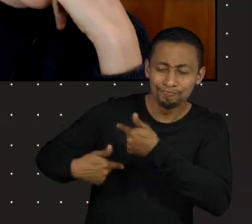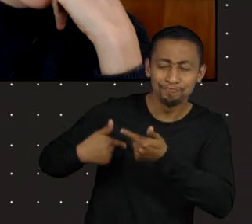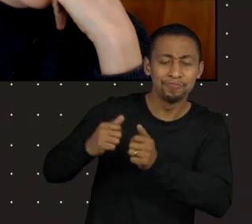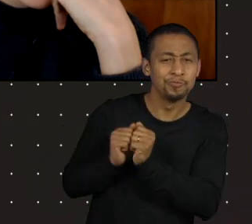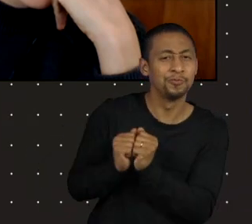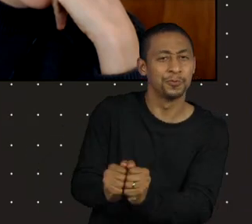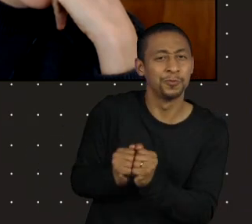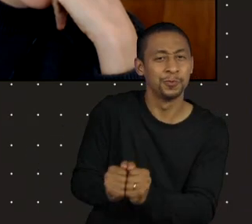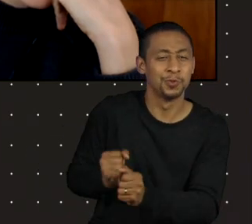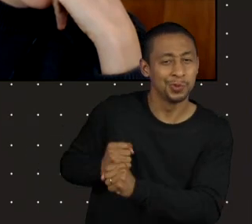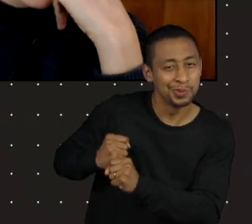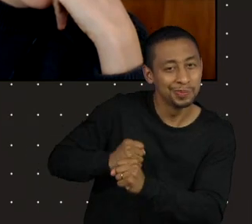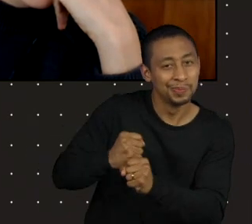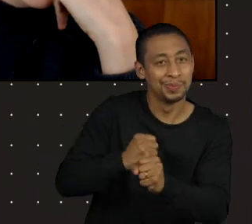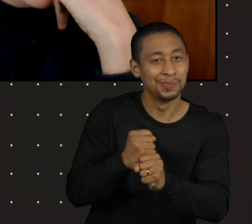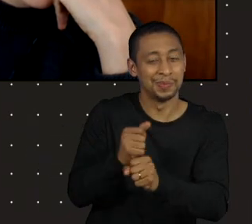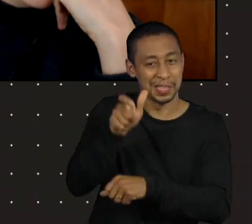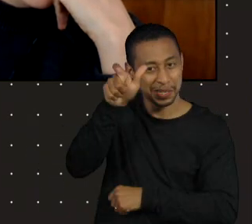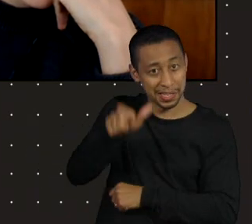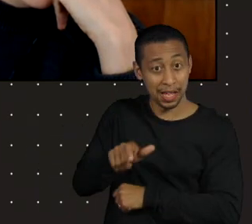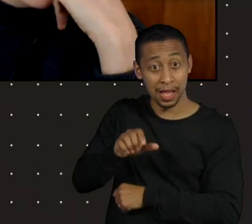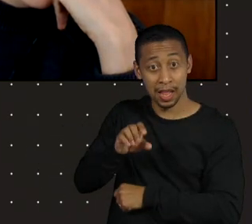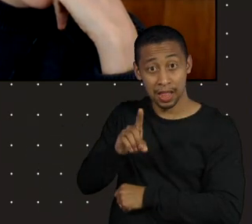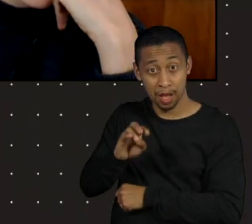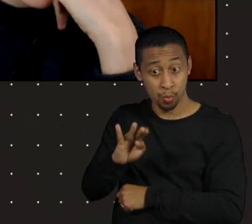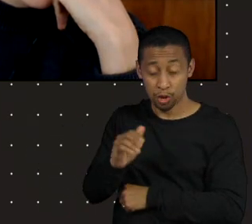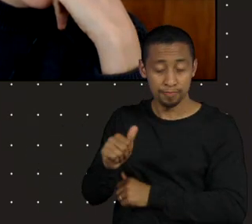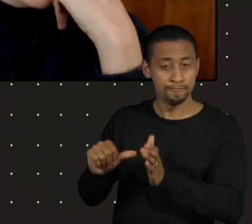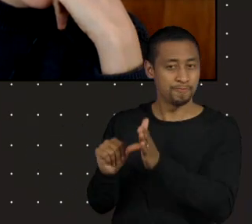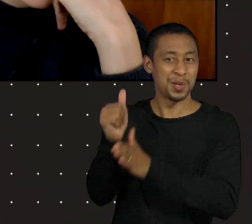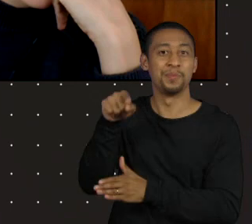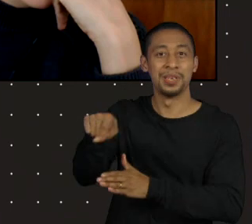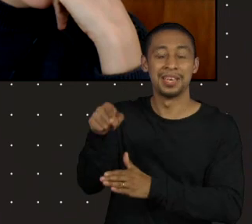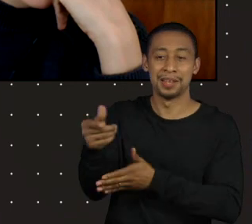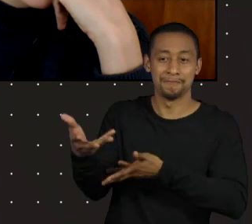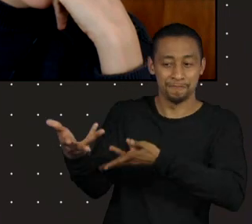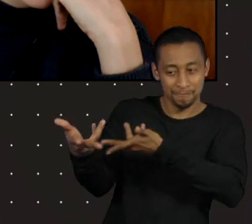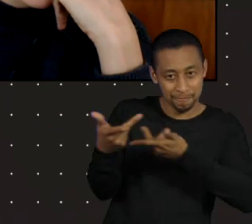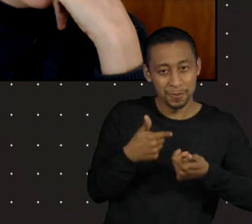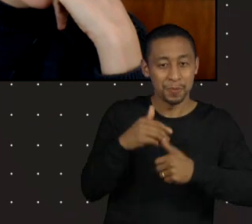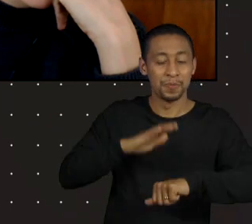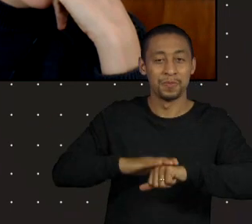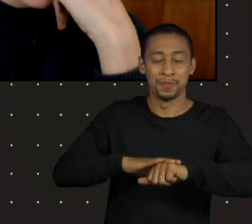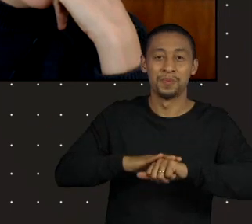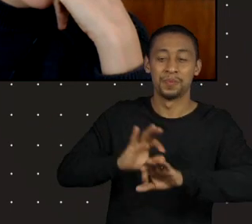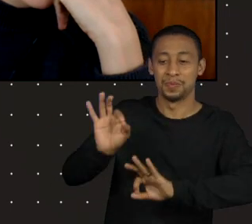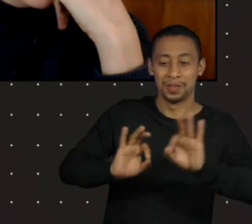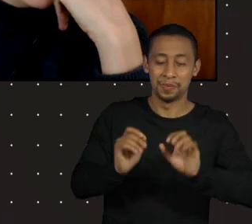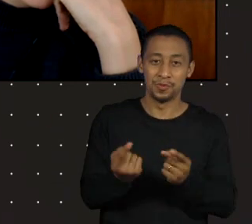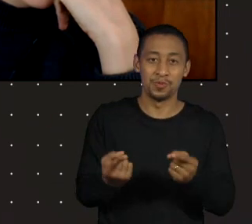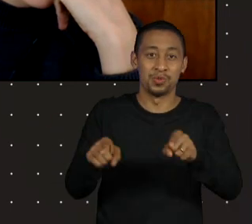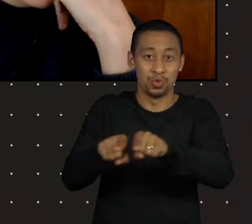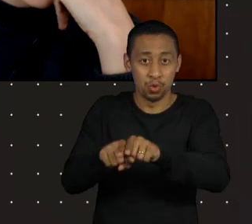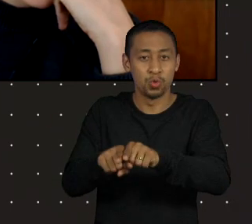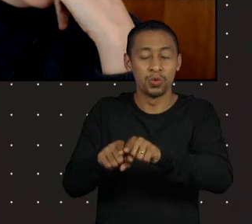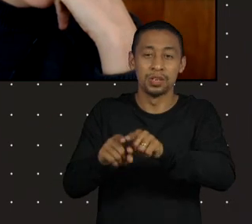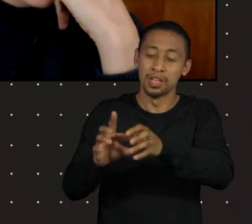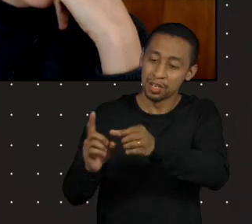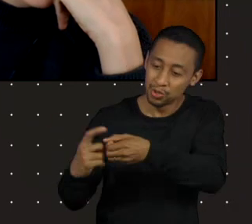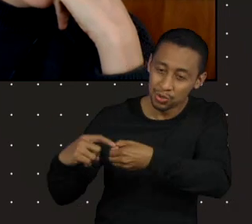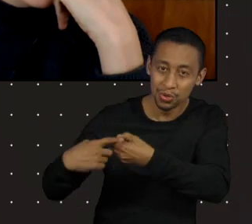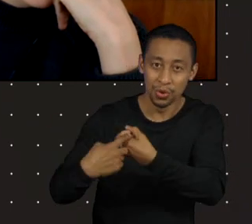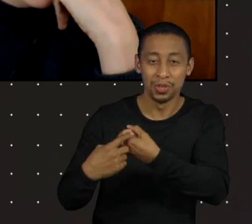todos. A Débora foi a primeira atriz do meu casting, no meu escritório, da Mesa 2 Produções, e que tem meu sócio,